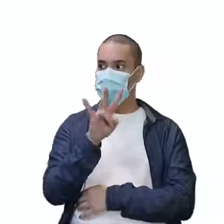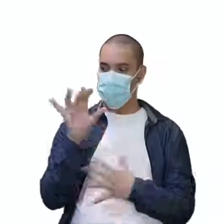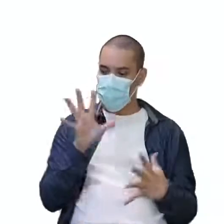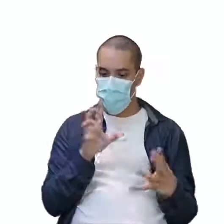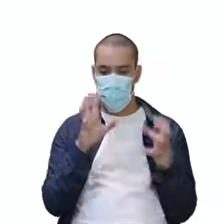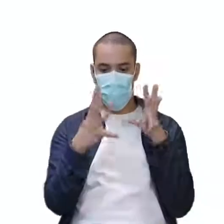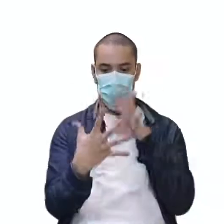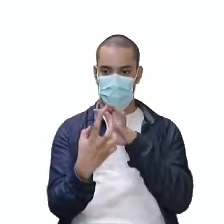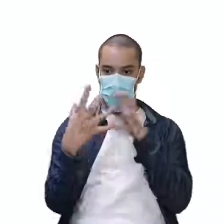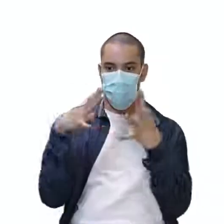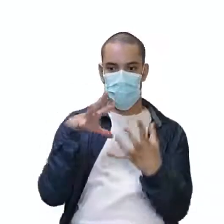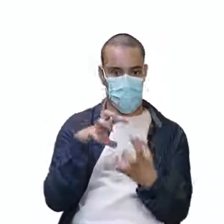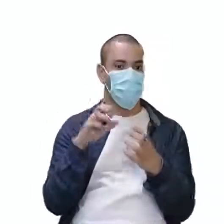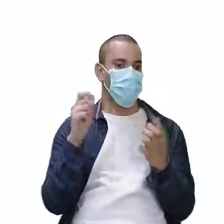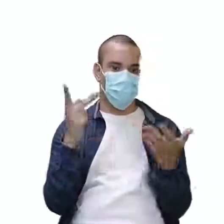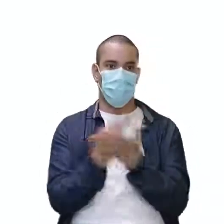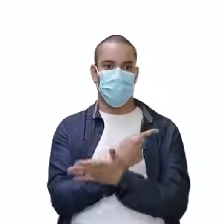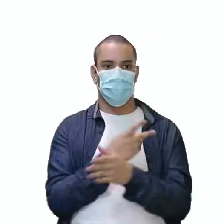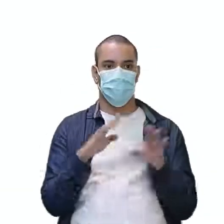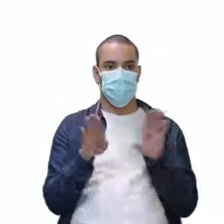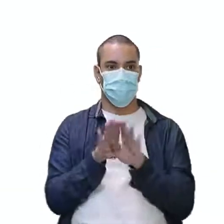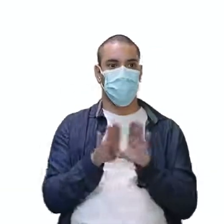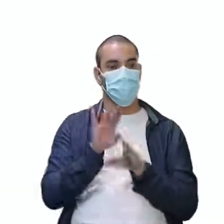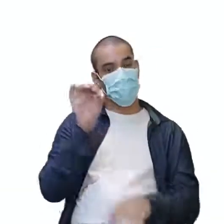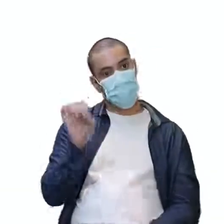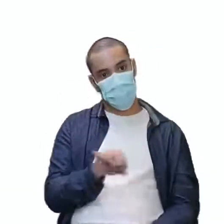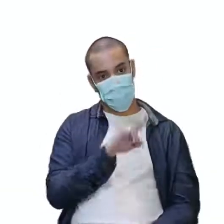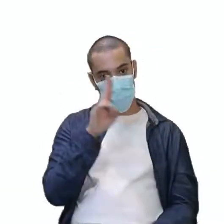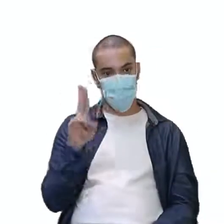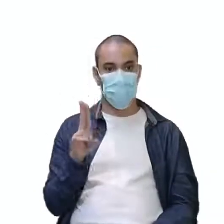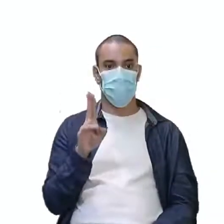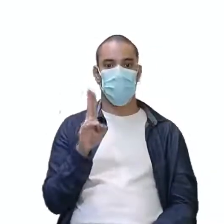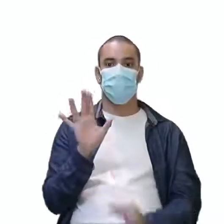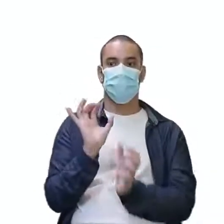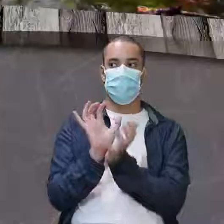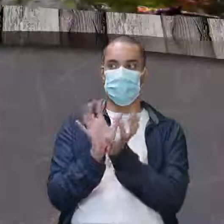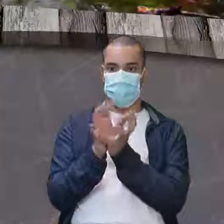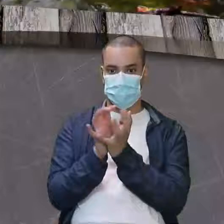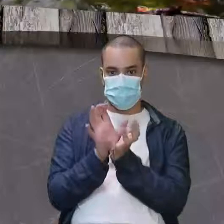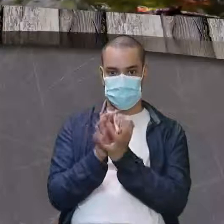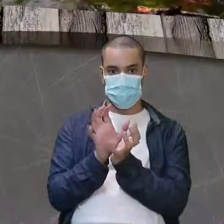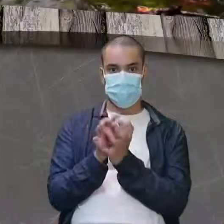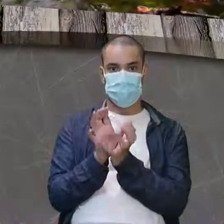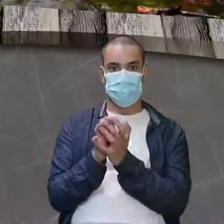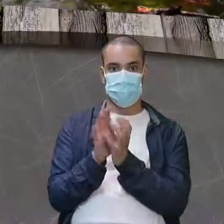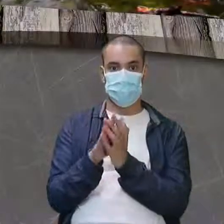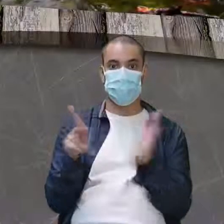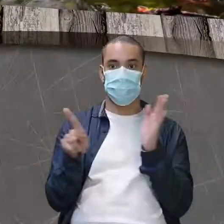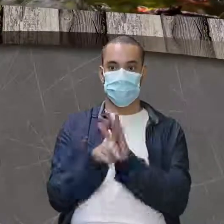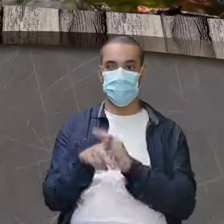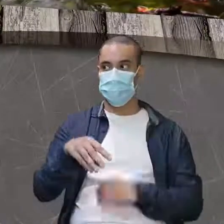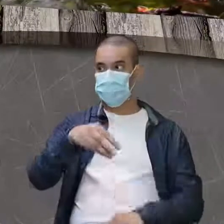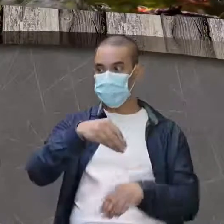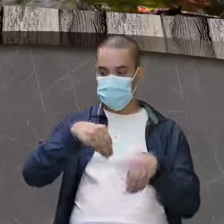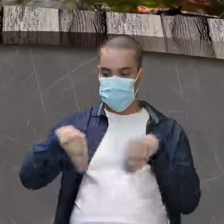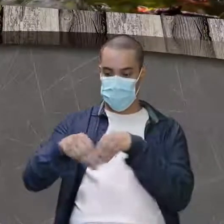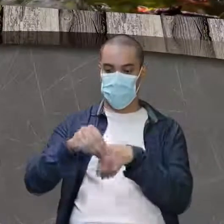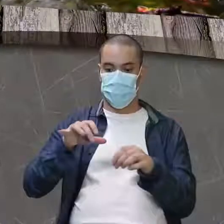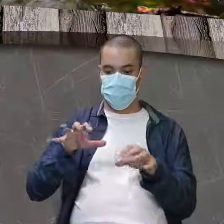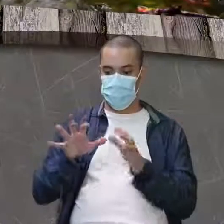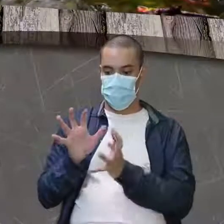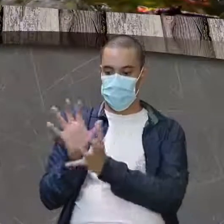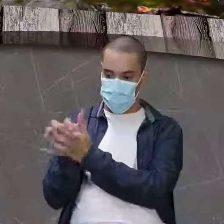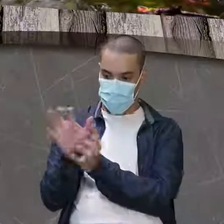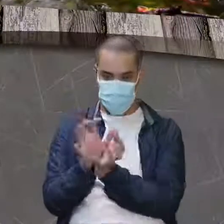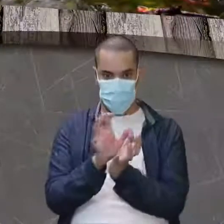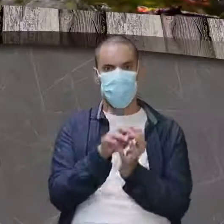brigando, né, entre si, tá? Ou, no caso de jacarés, por exemplo, eles têm briga por território mesmo. Você já viu